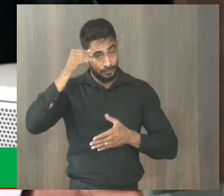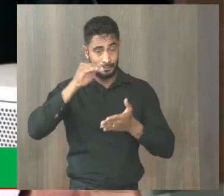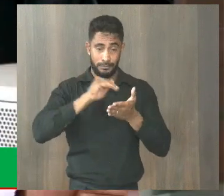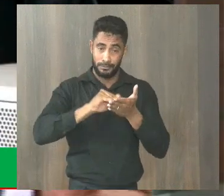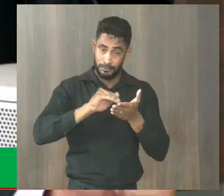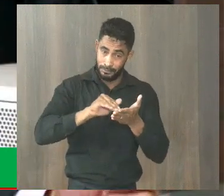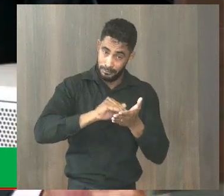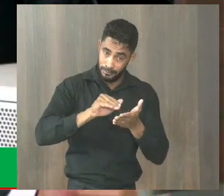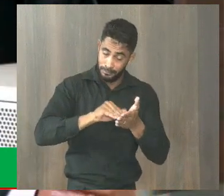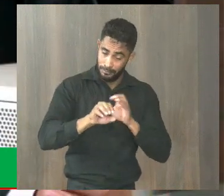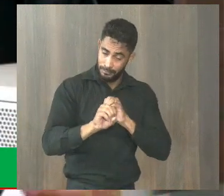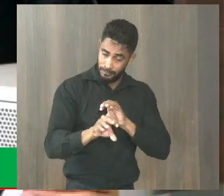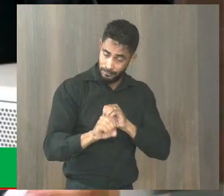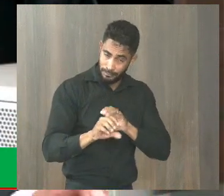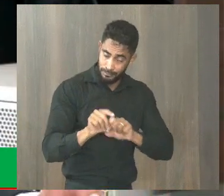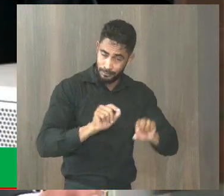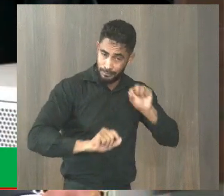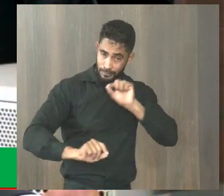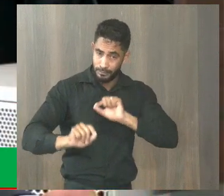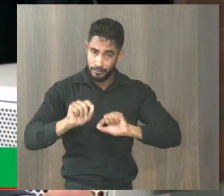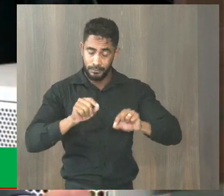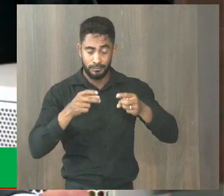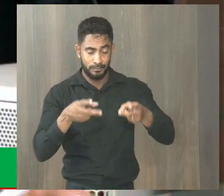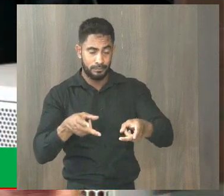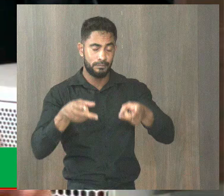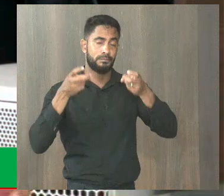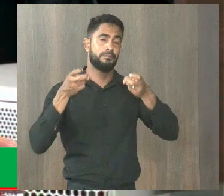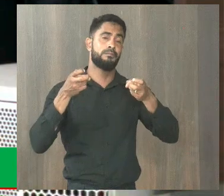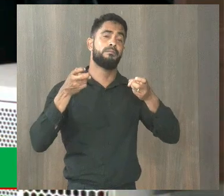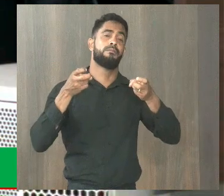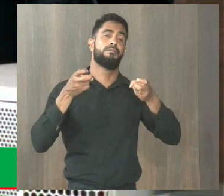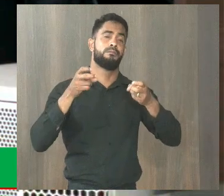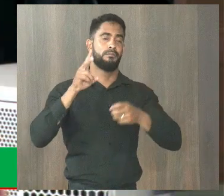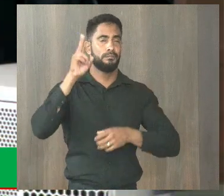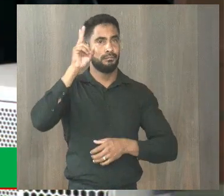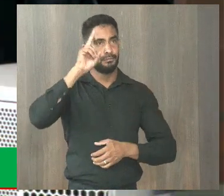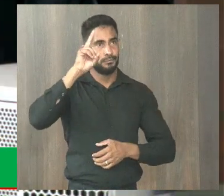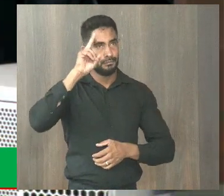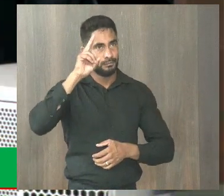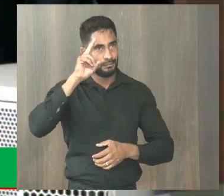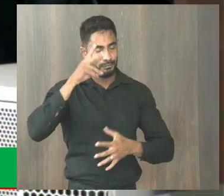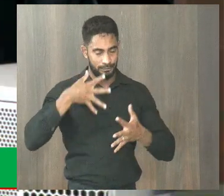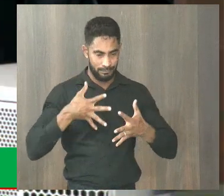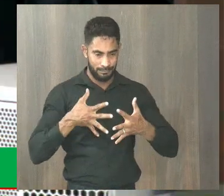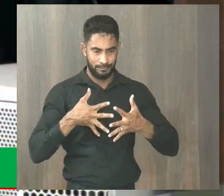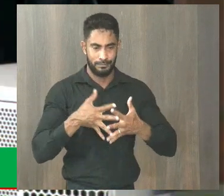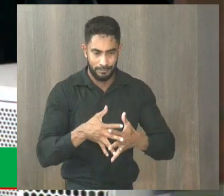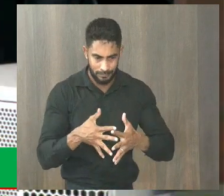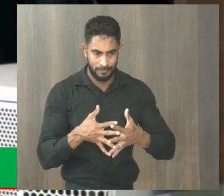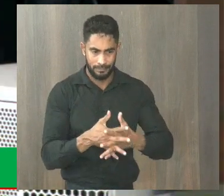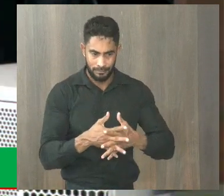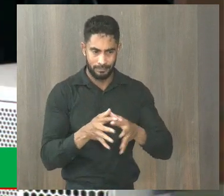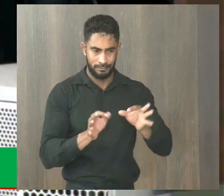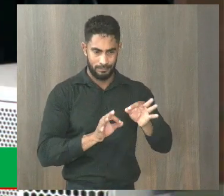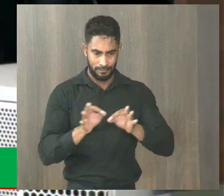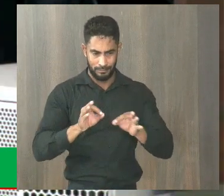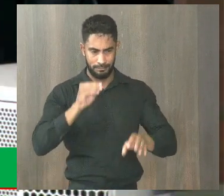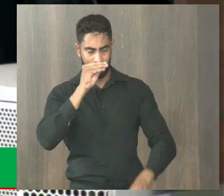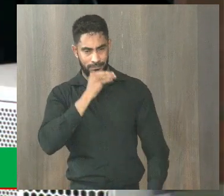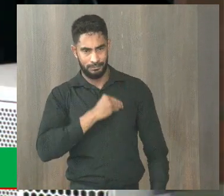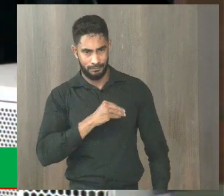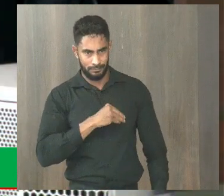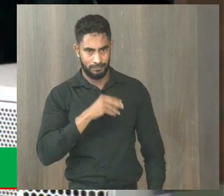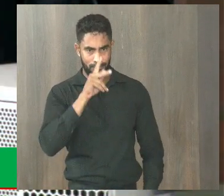do Prefeito, para que possa rever essa situação. Eu lembro que estava atrelado ao plano de cargos e salários a questão